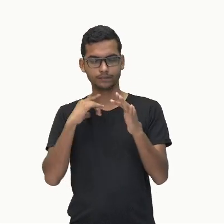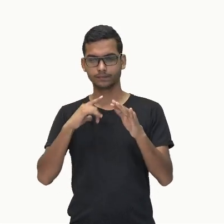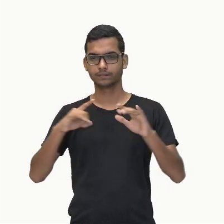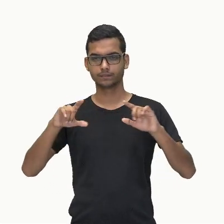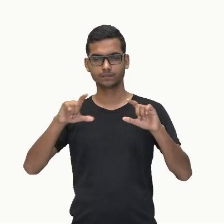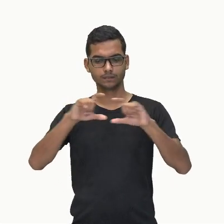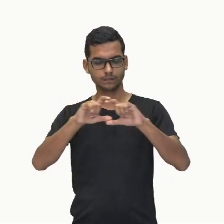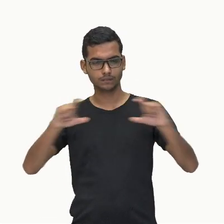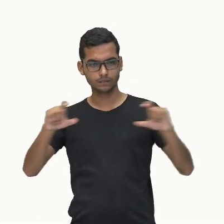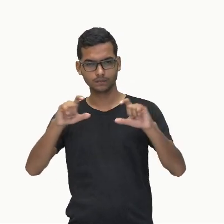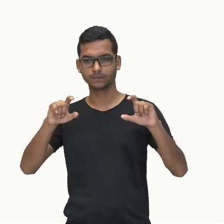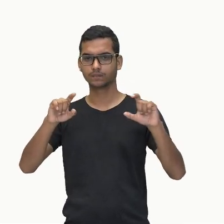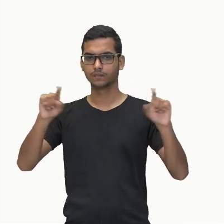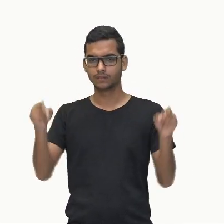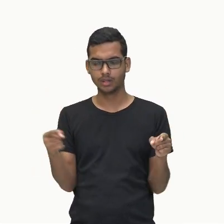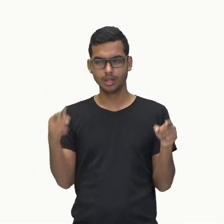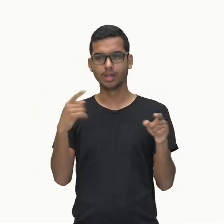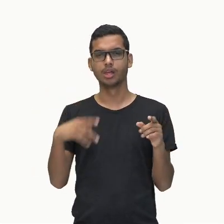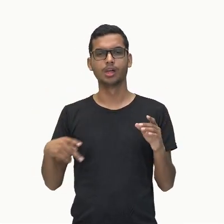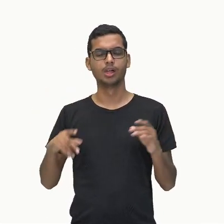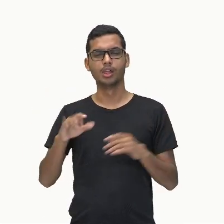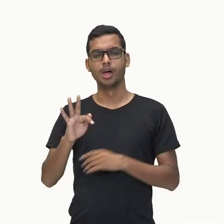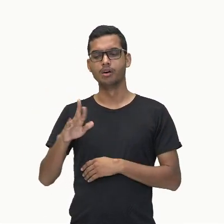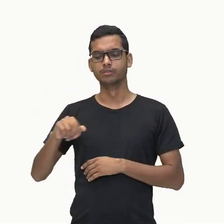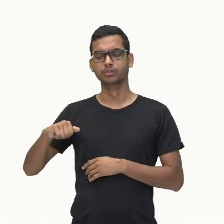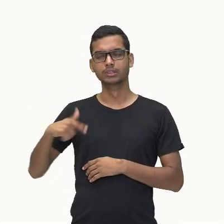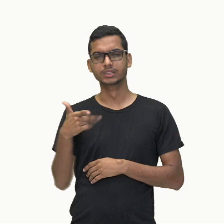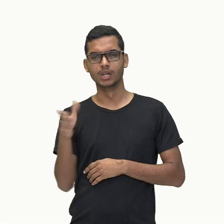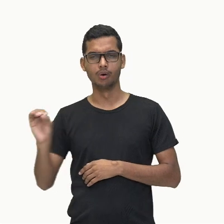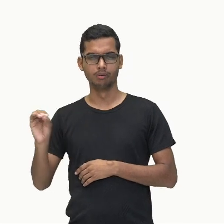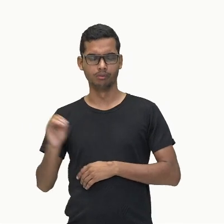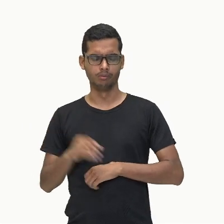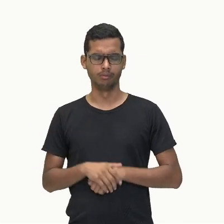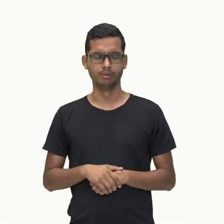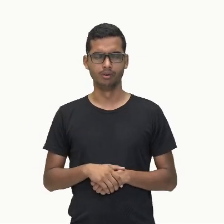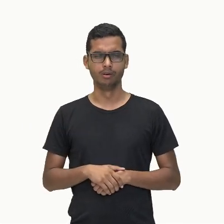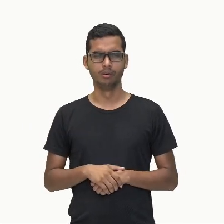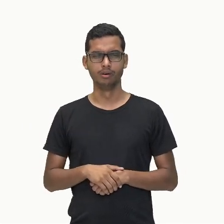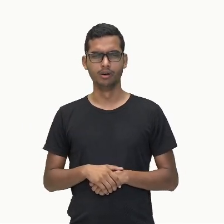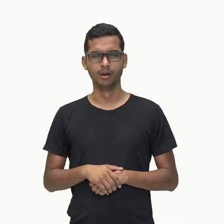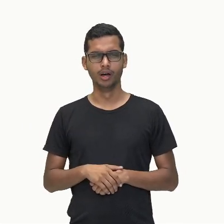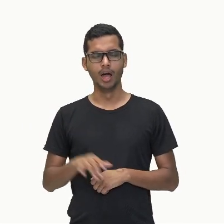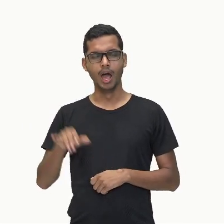X e y pertencem à função.